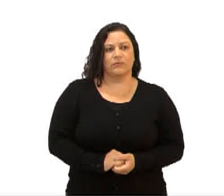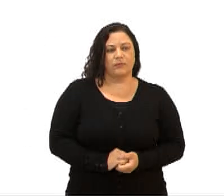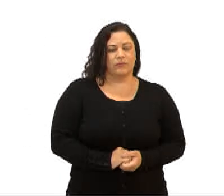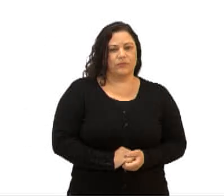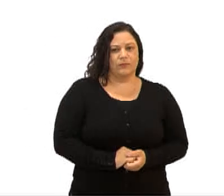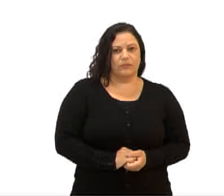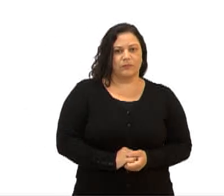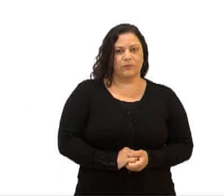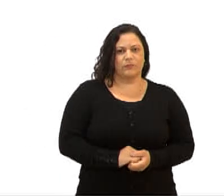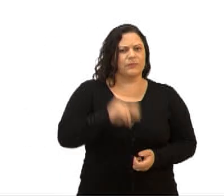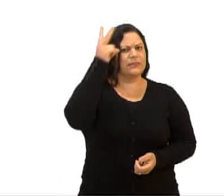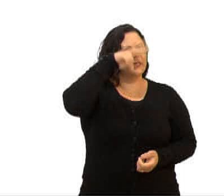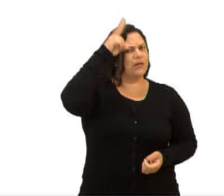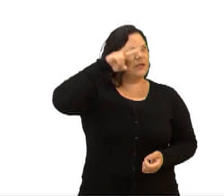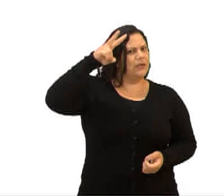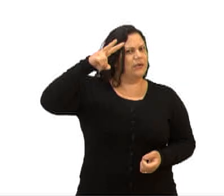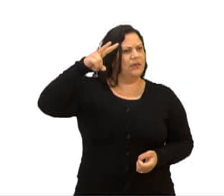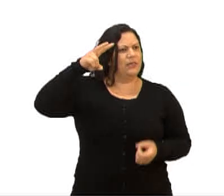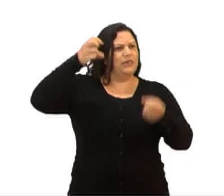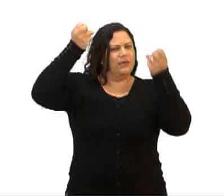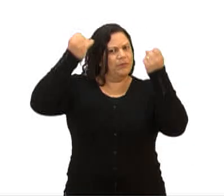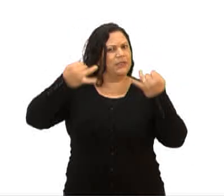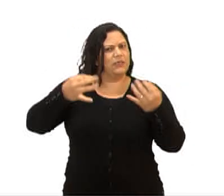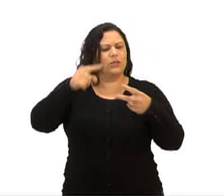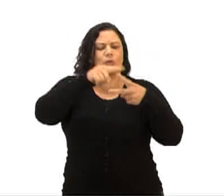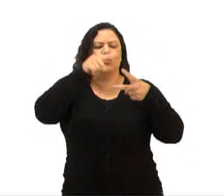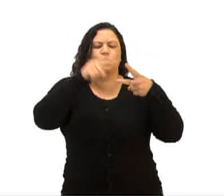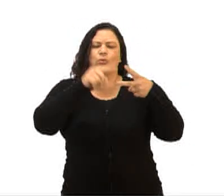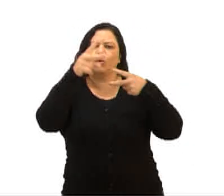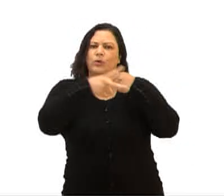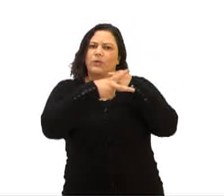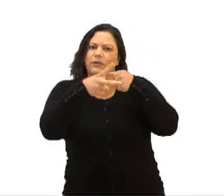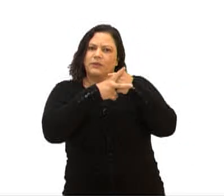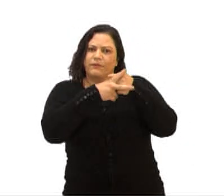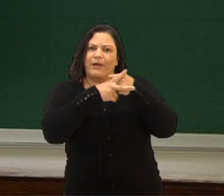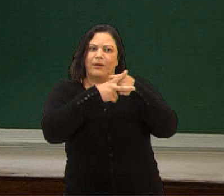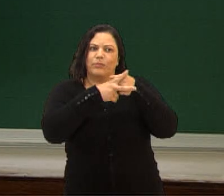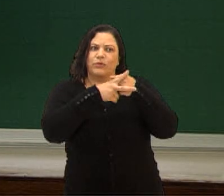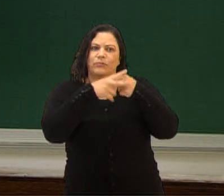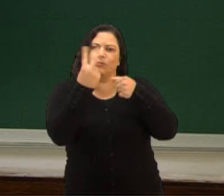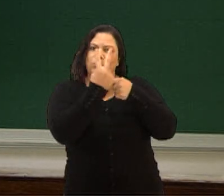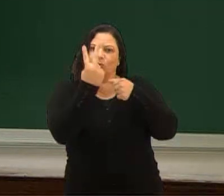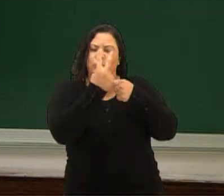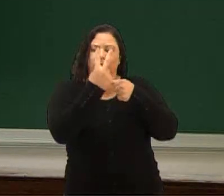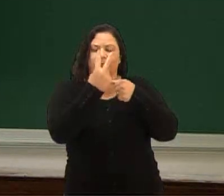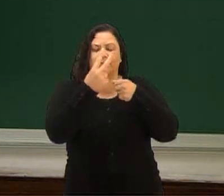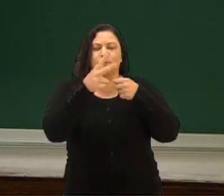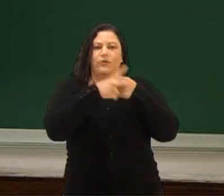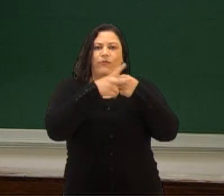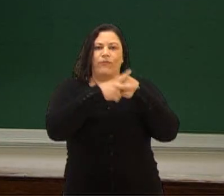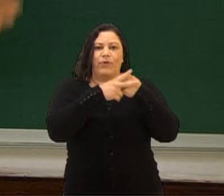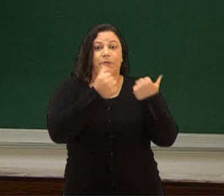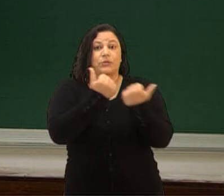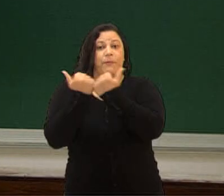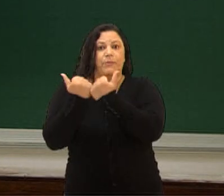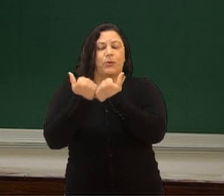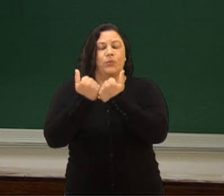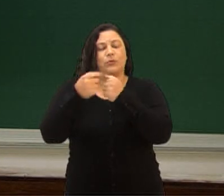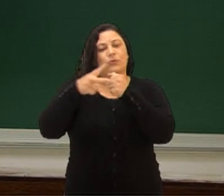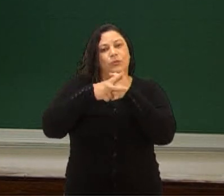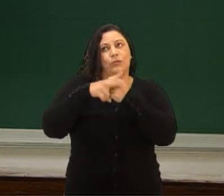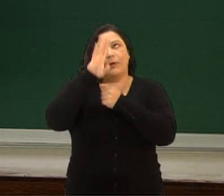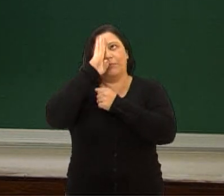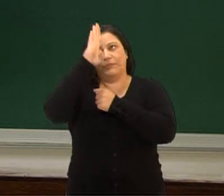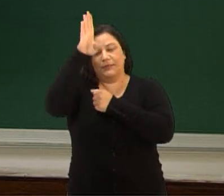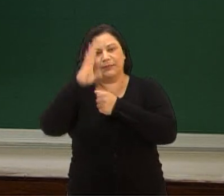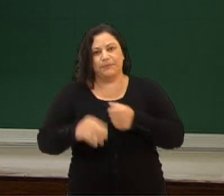be changed. Lembra que como são sempre dois verbos, você vai usar o auxiliar aqui e o verbo principal aqui. O already quer dizer já.